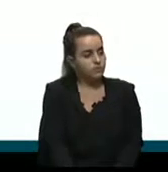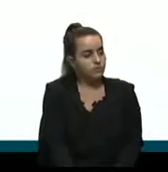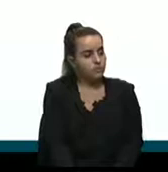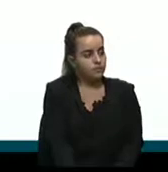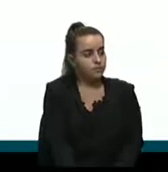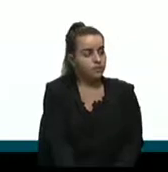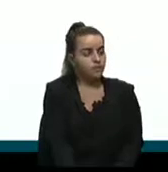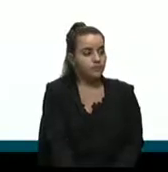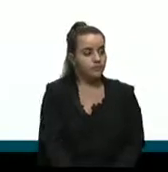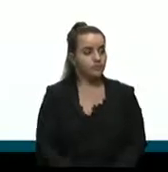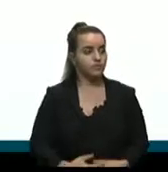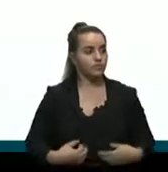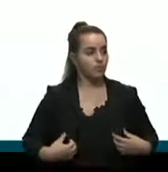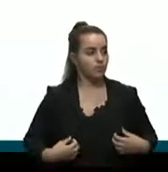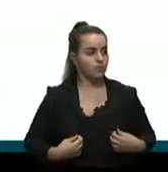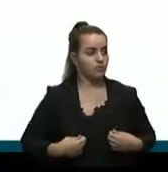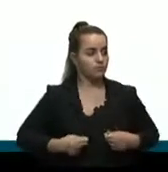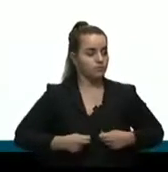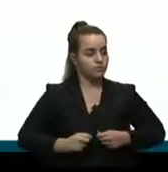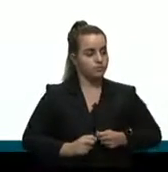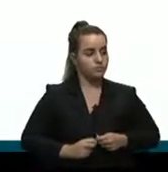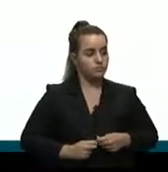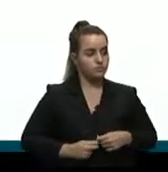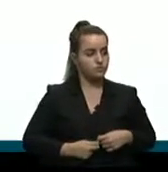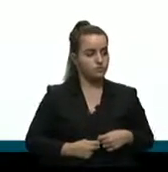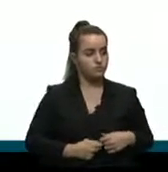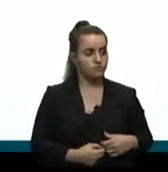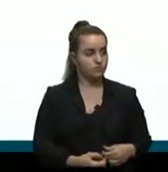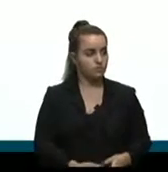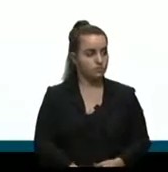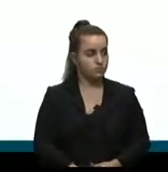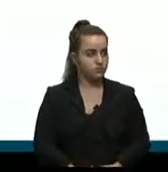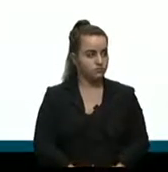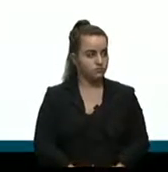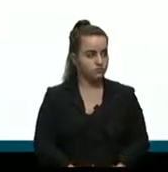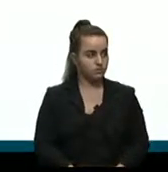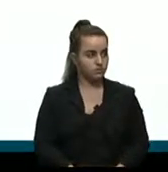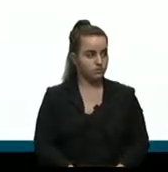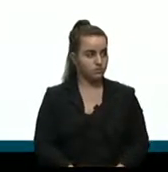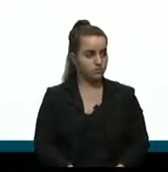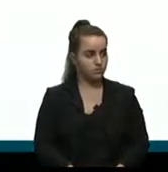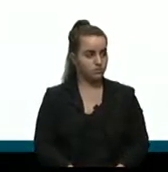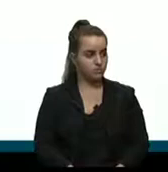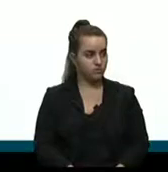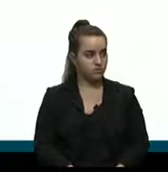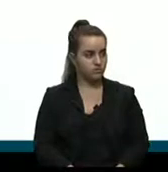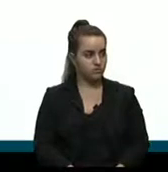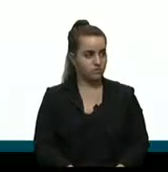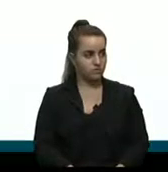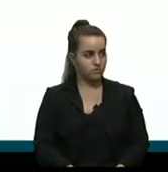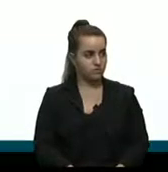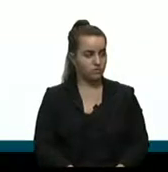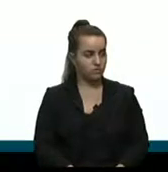60,45 dividido por 20, 3,02. Raiz quadrada de 3,02,